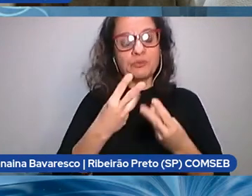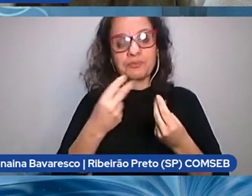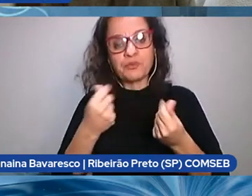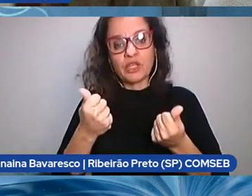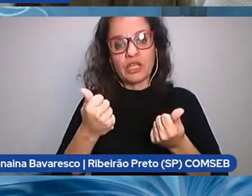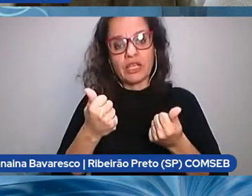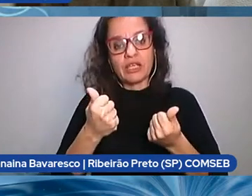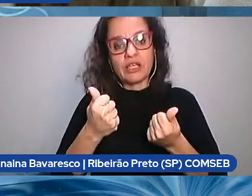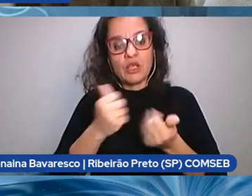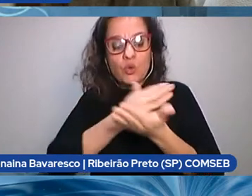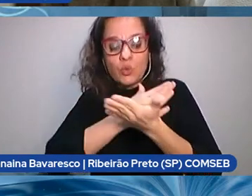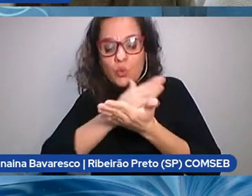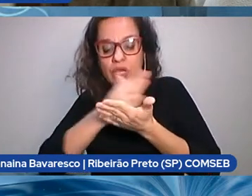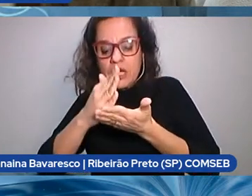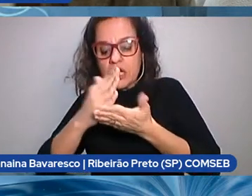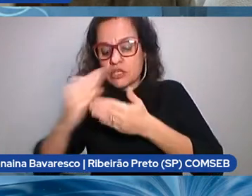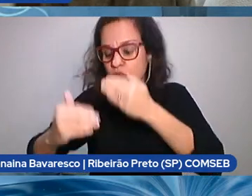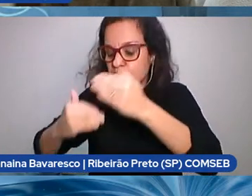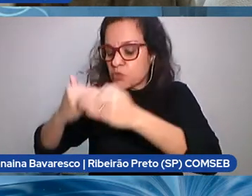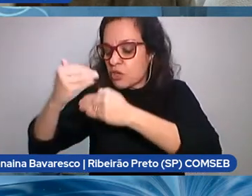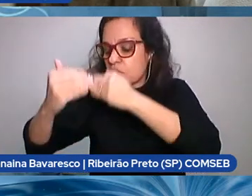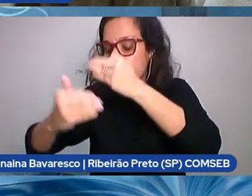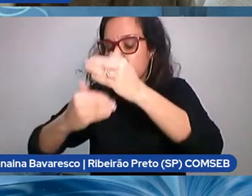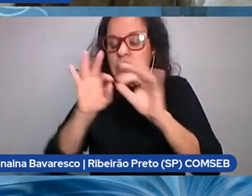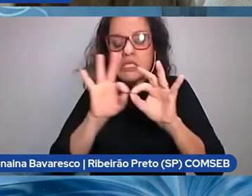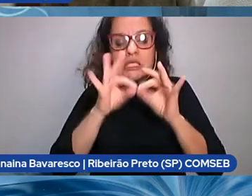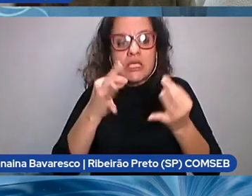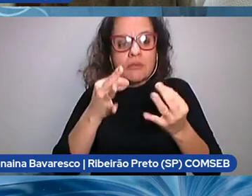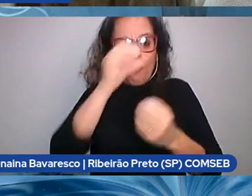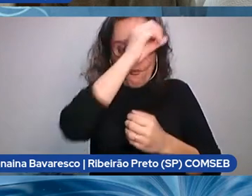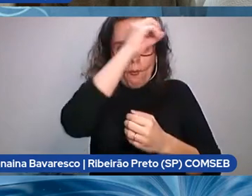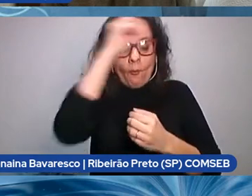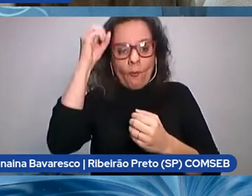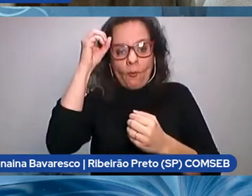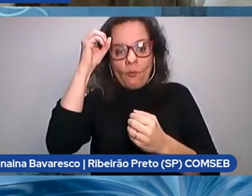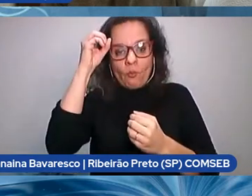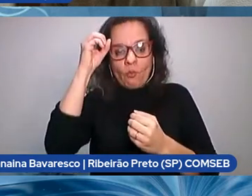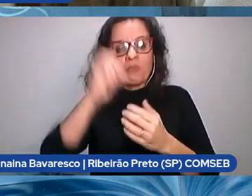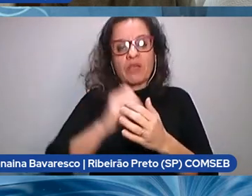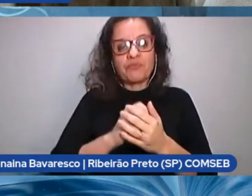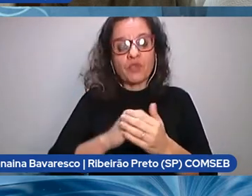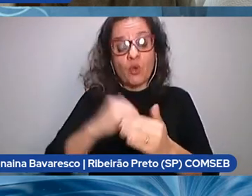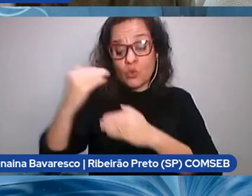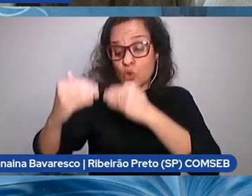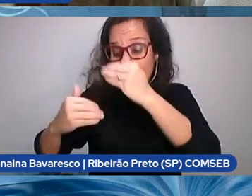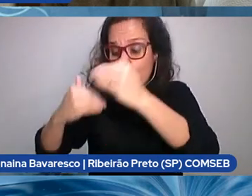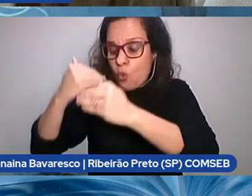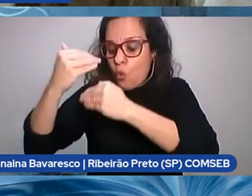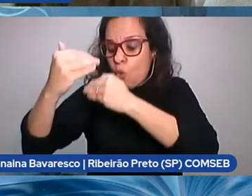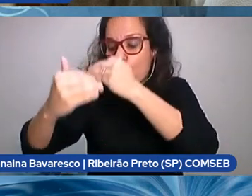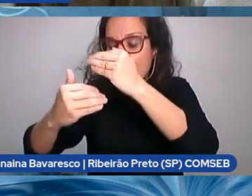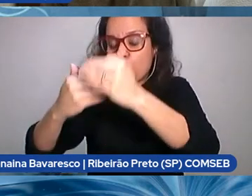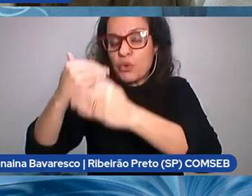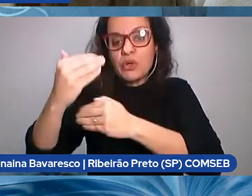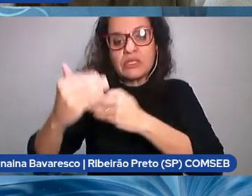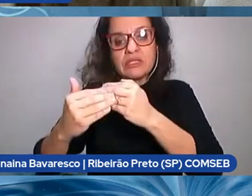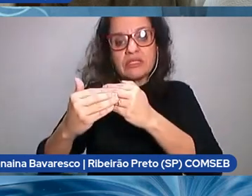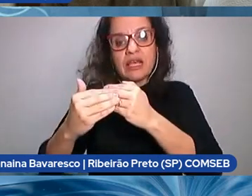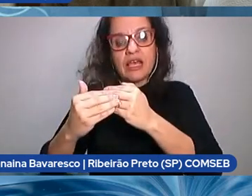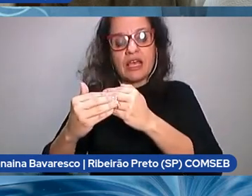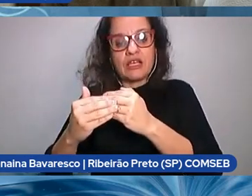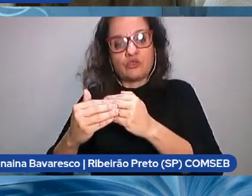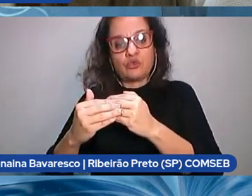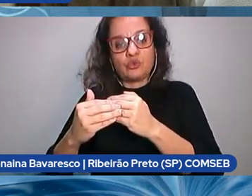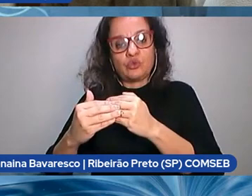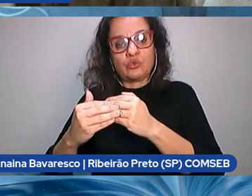no início da sua evolução, simples e ignorante, ele não é fruto de um processo evolutivo automático, ele